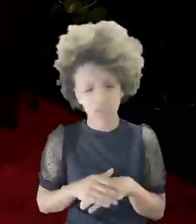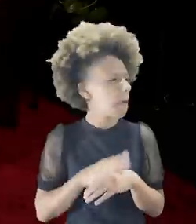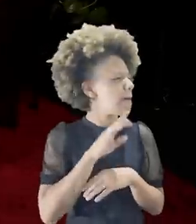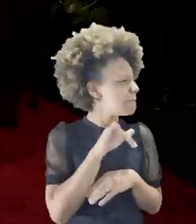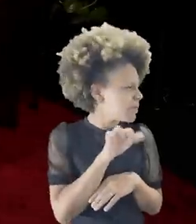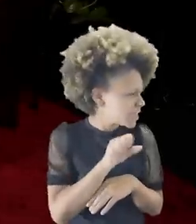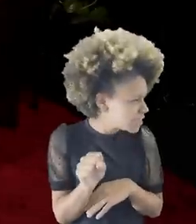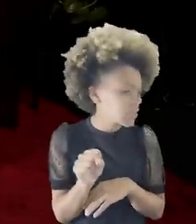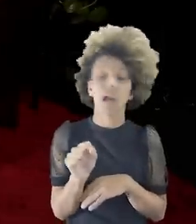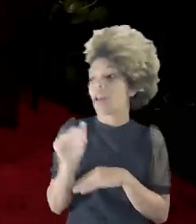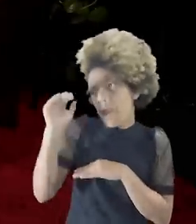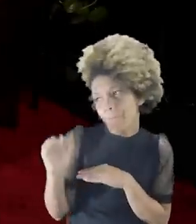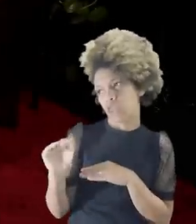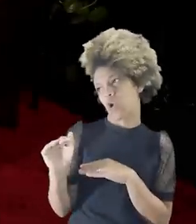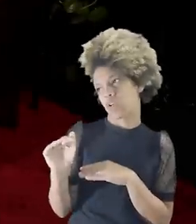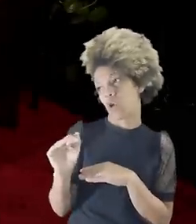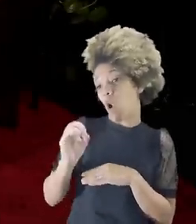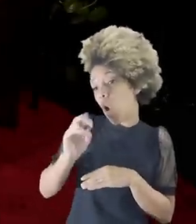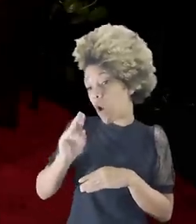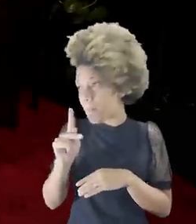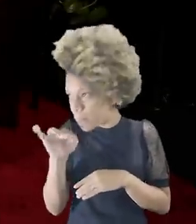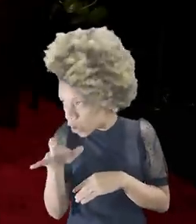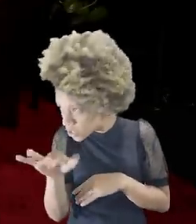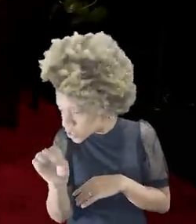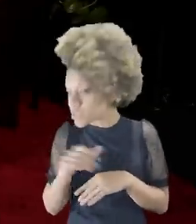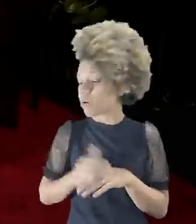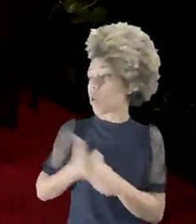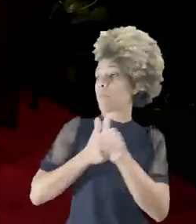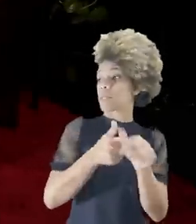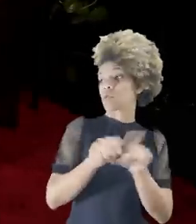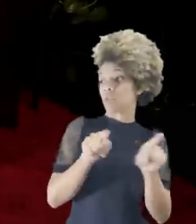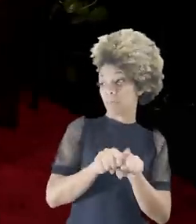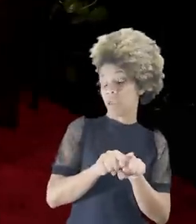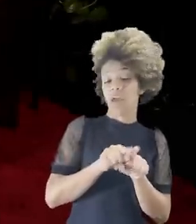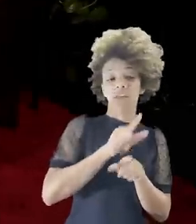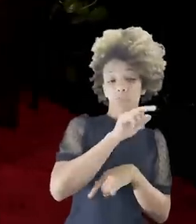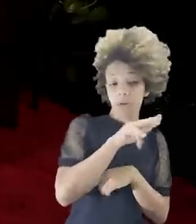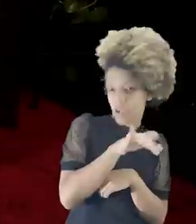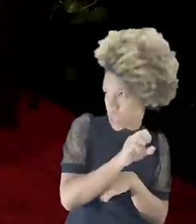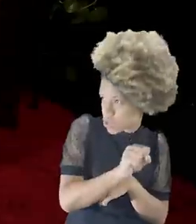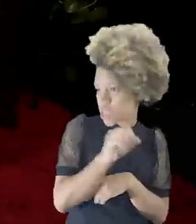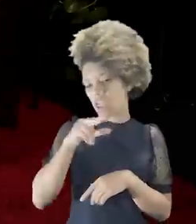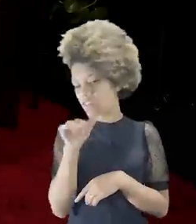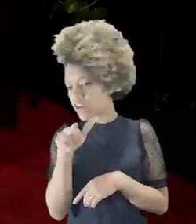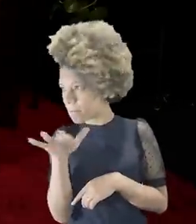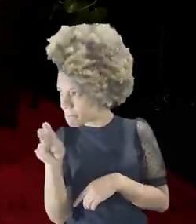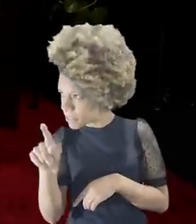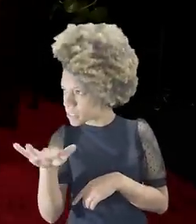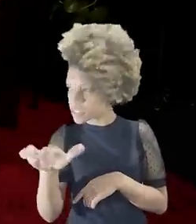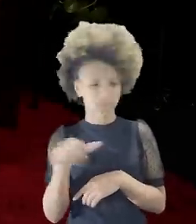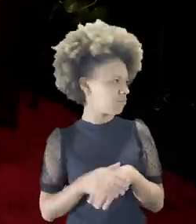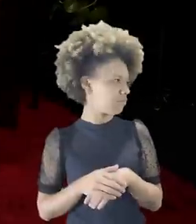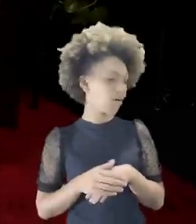é a menor com maxbugs que é o War boyings ele foi Inclusive acho que companheiro do nenê no da inverna Imagina é tava